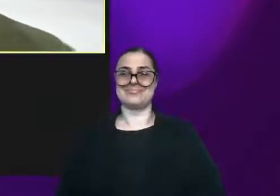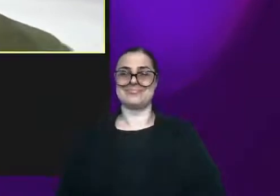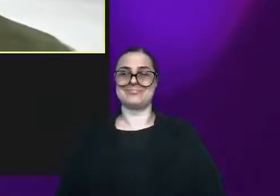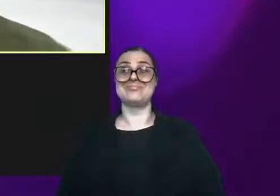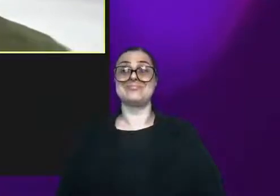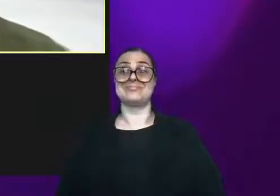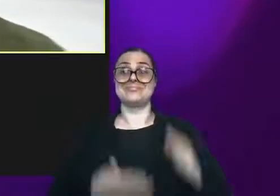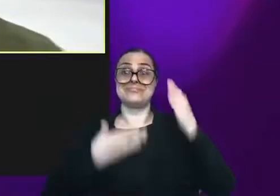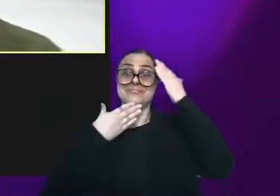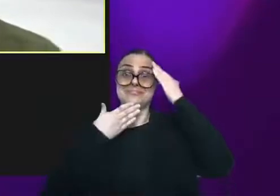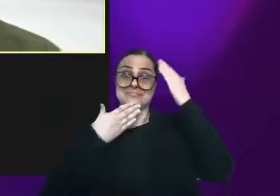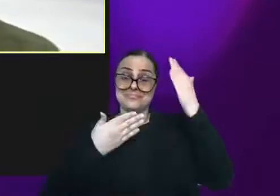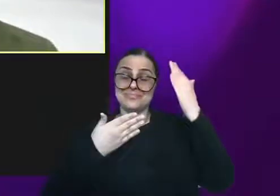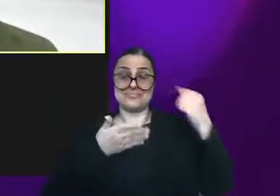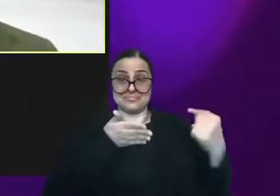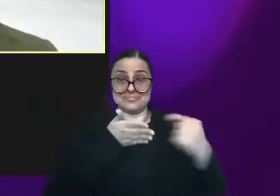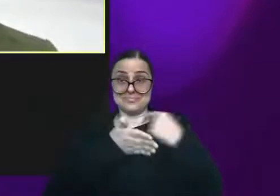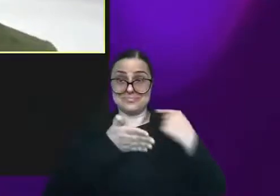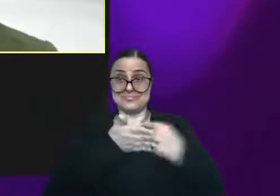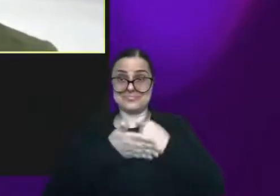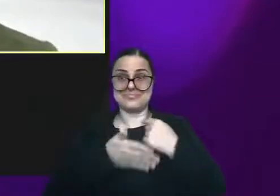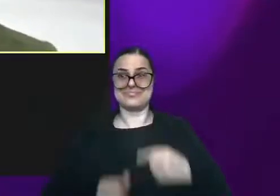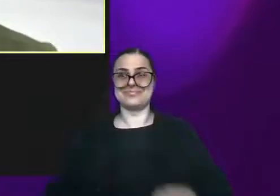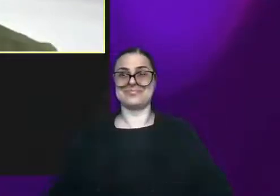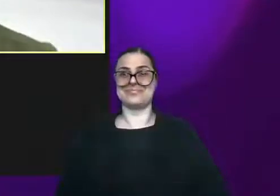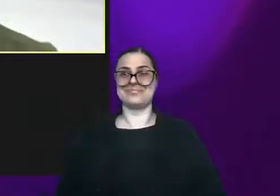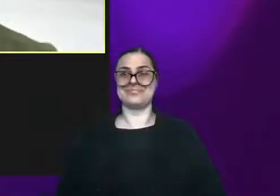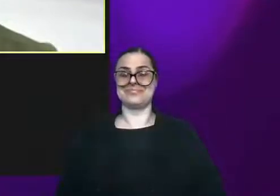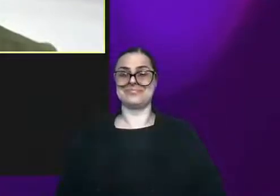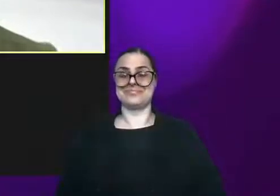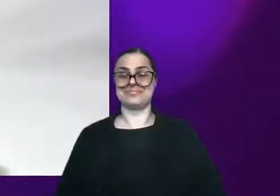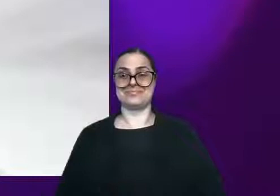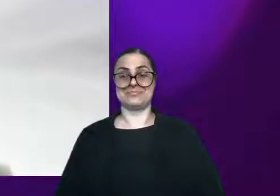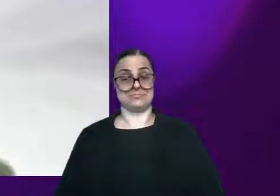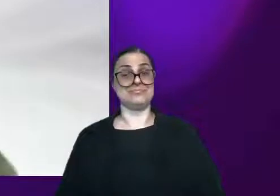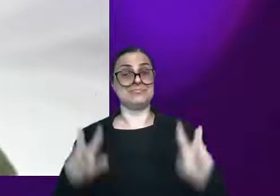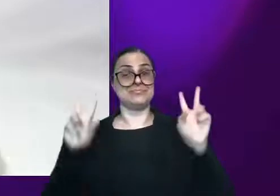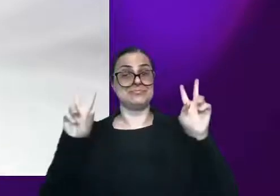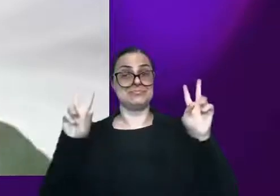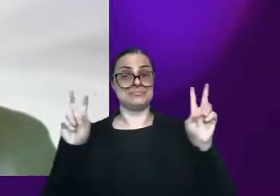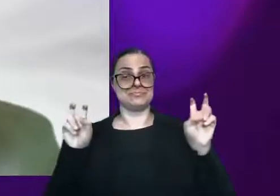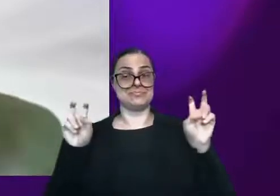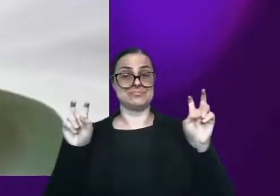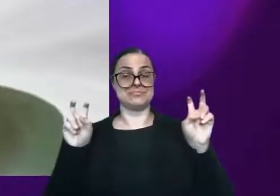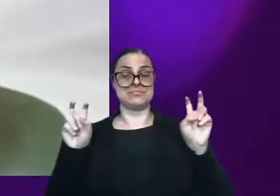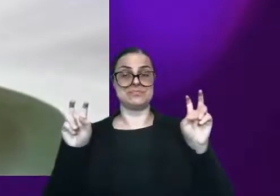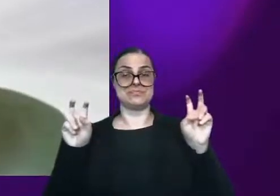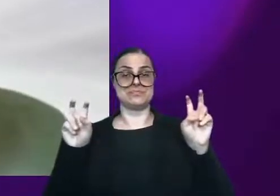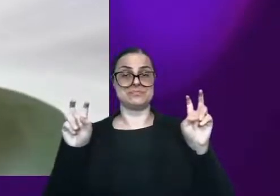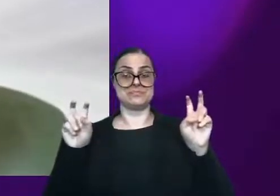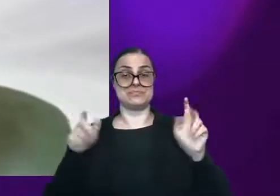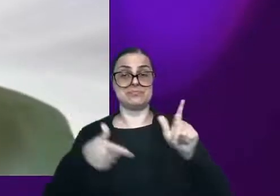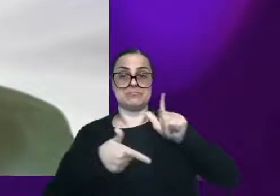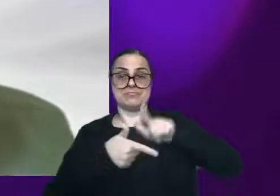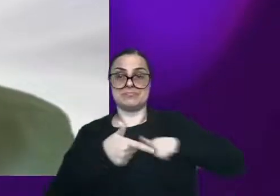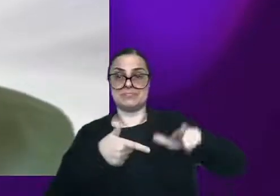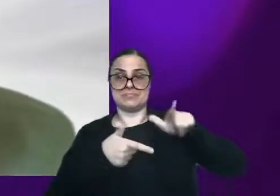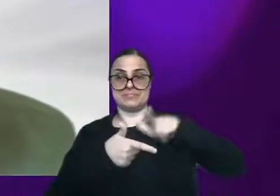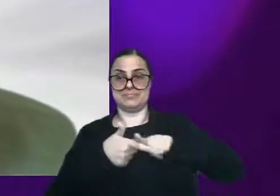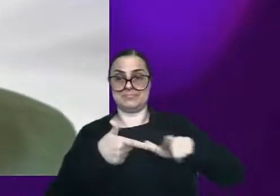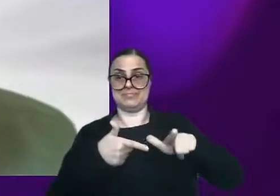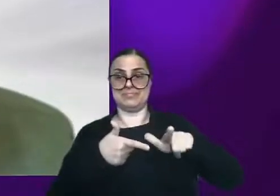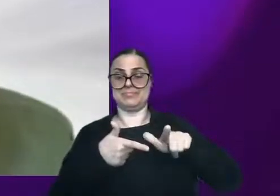Obrigado, Roberto, pelas perguntas. Em relação ao problema